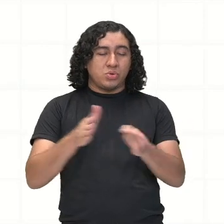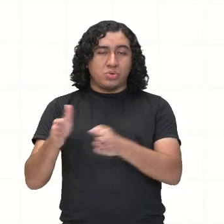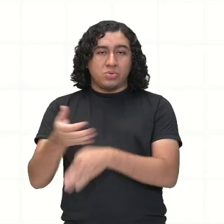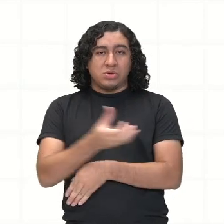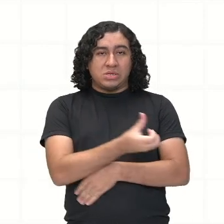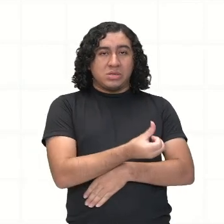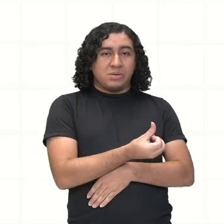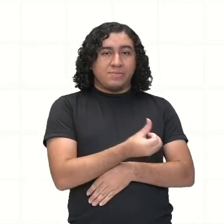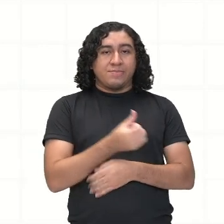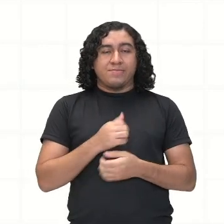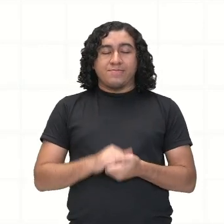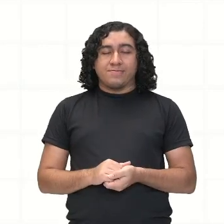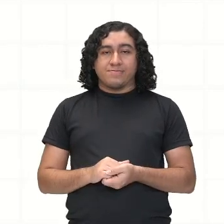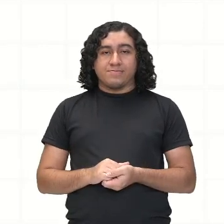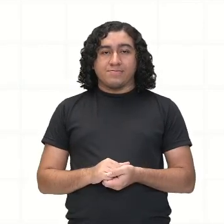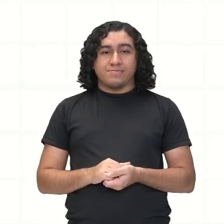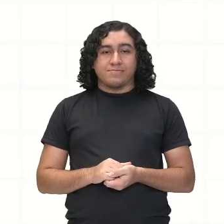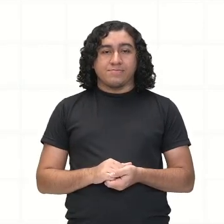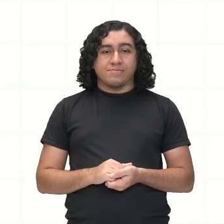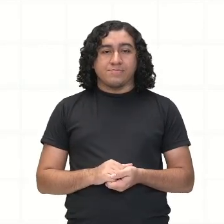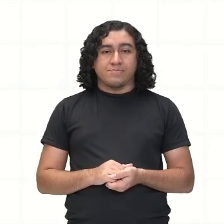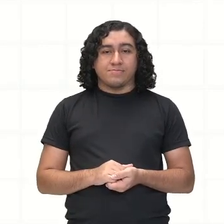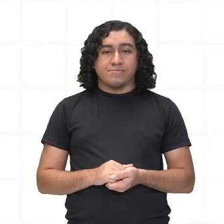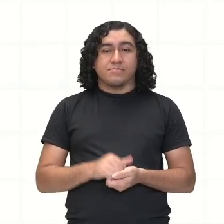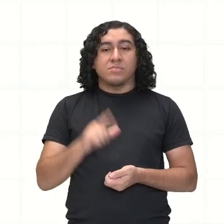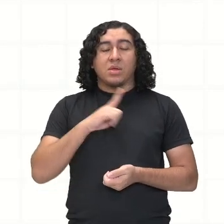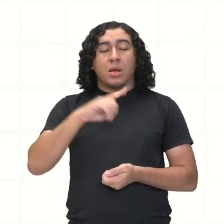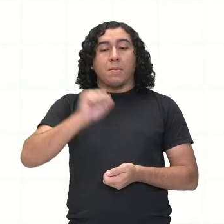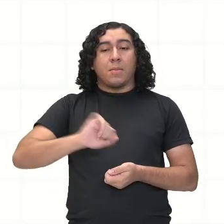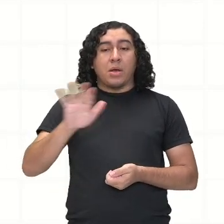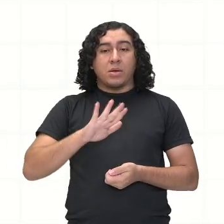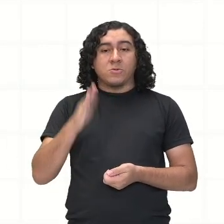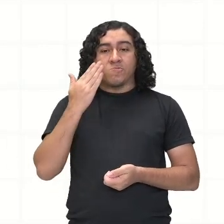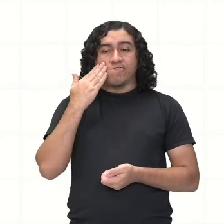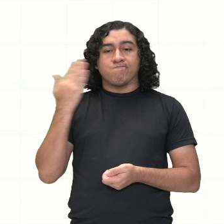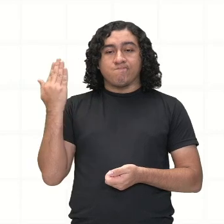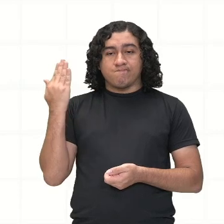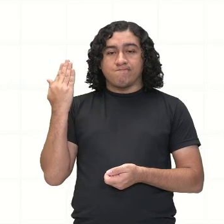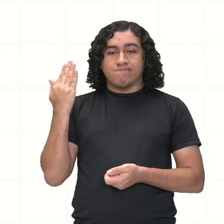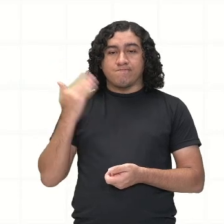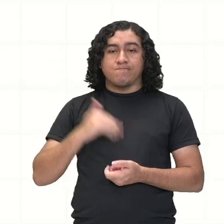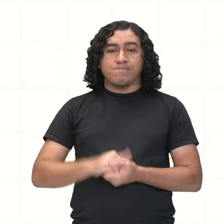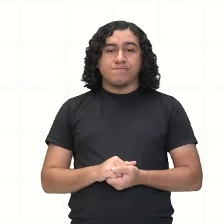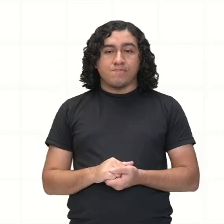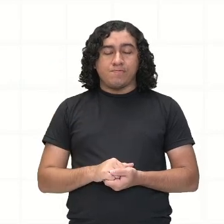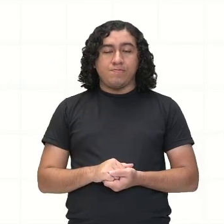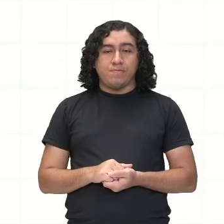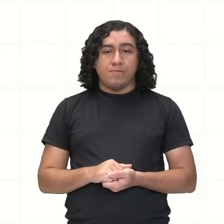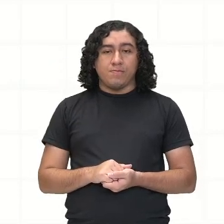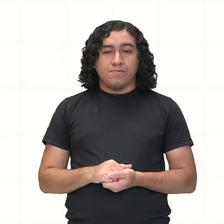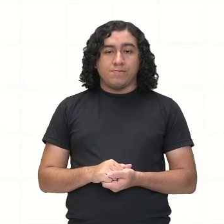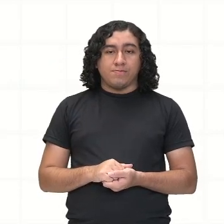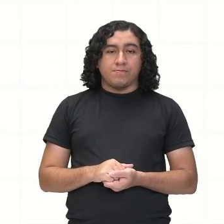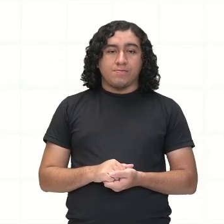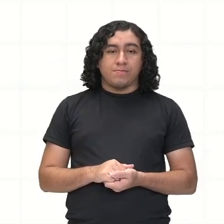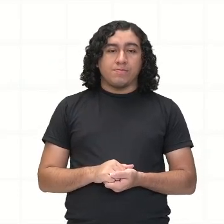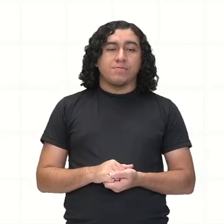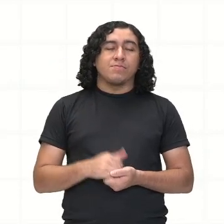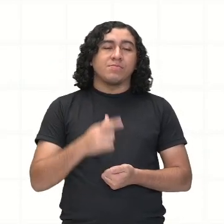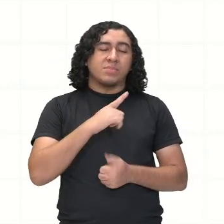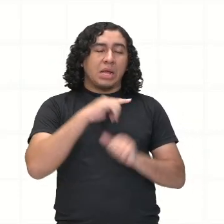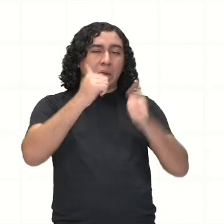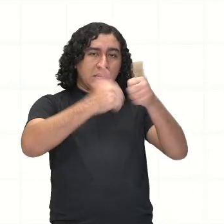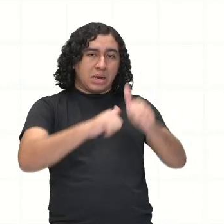exemplares. Ok? Aqui nós temos a imagem do Jean Bodin, certo? Que ele vai fazer essa análise sobre